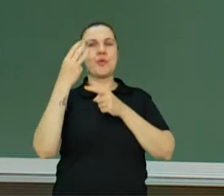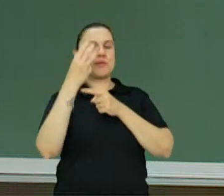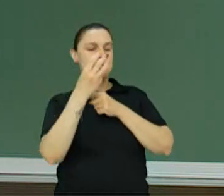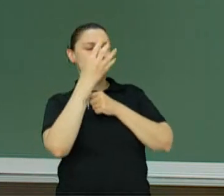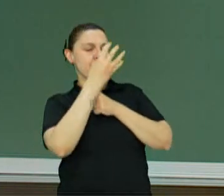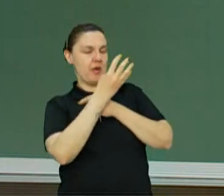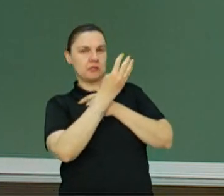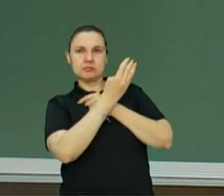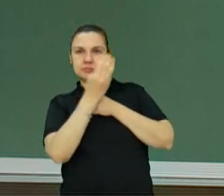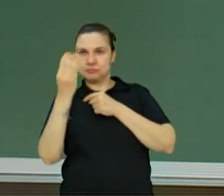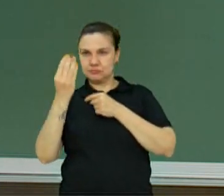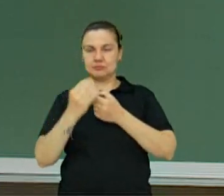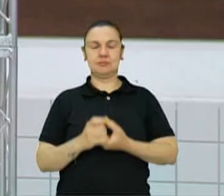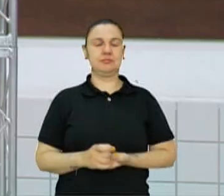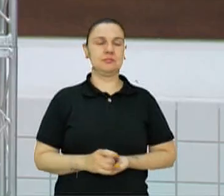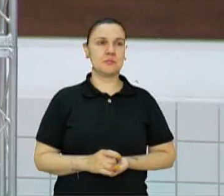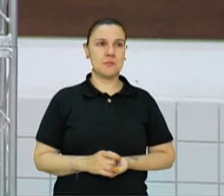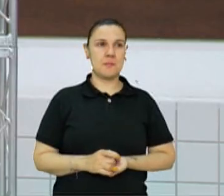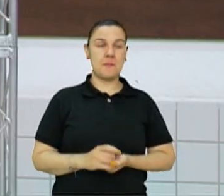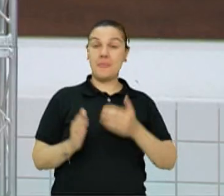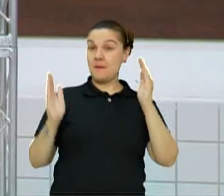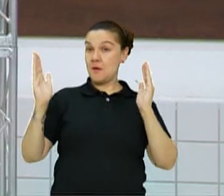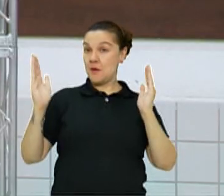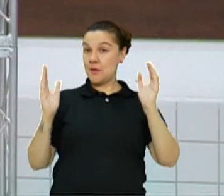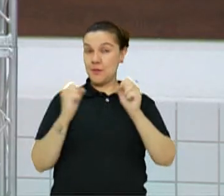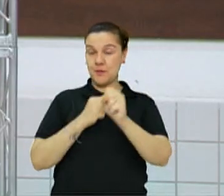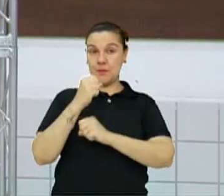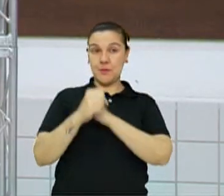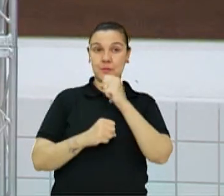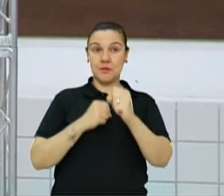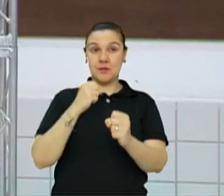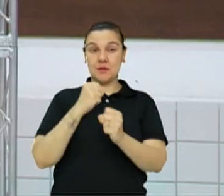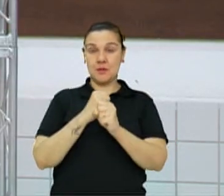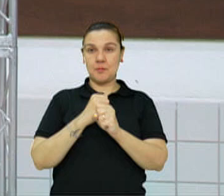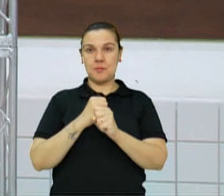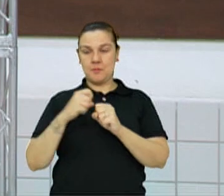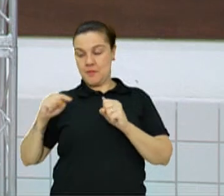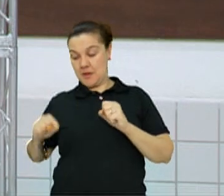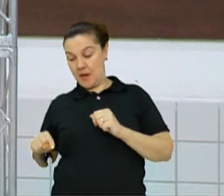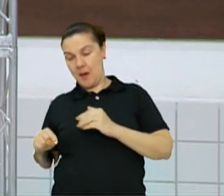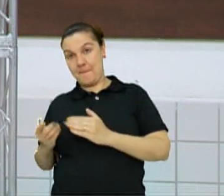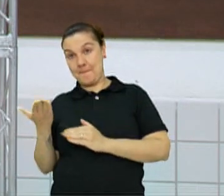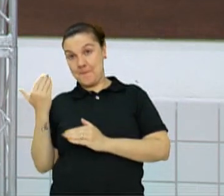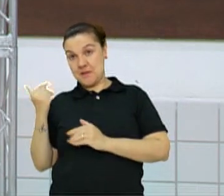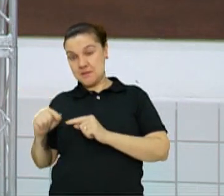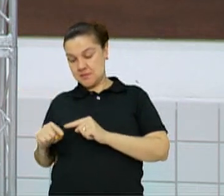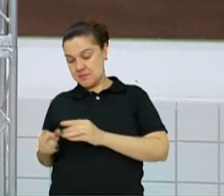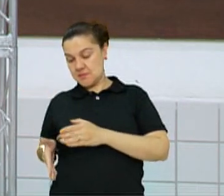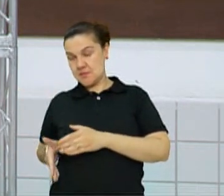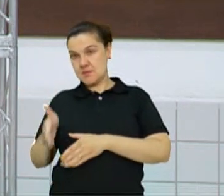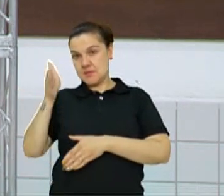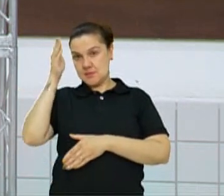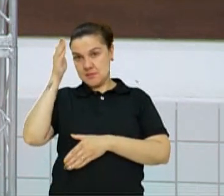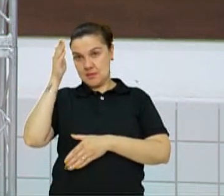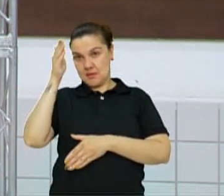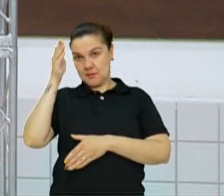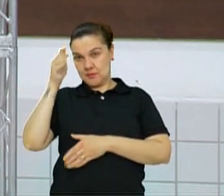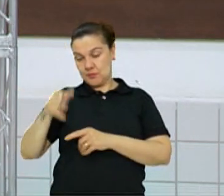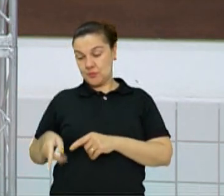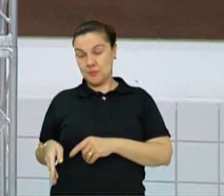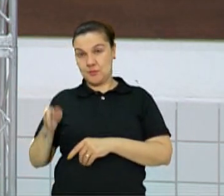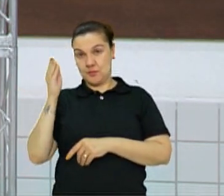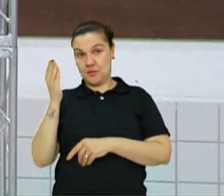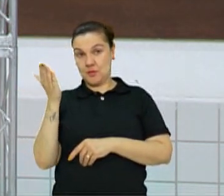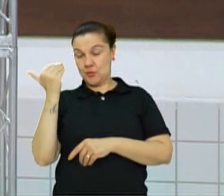número 3 e número 4. E o tempo? O tempo é analisado numa coluna fictícia, na